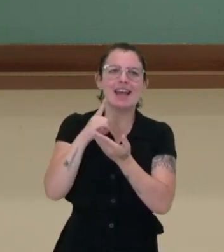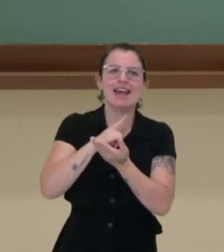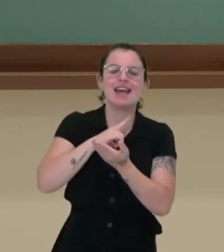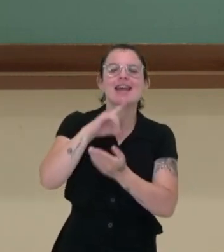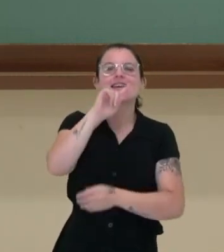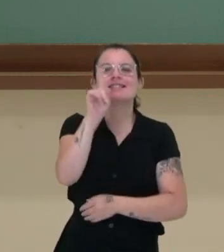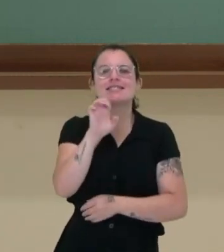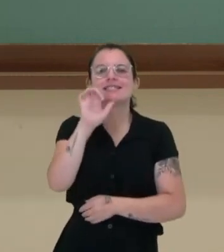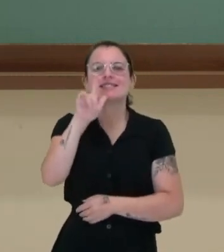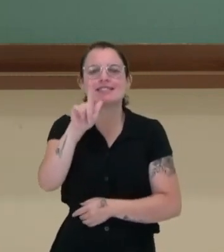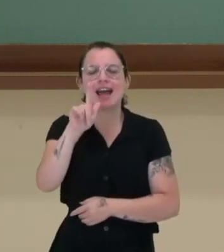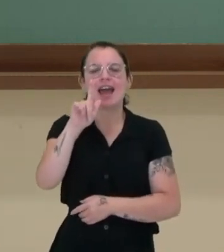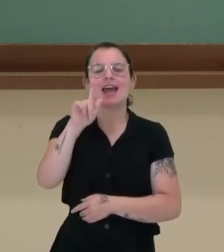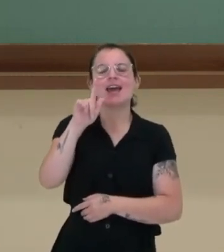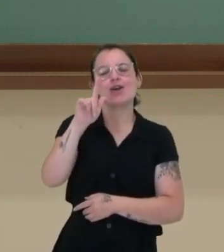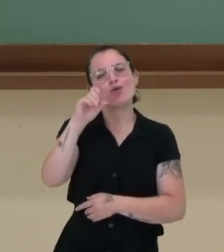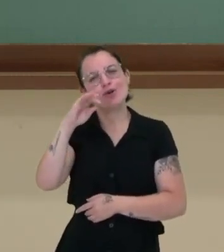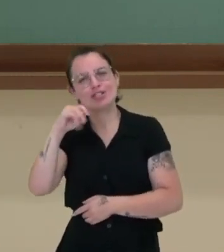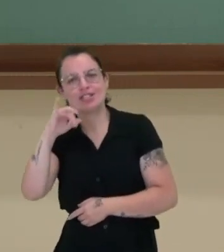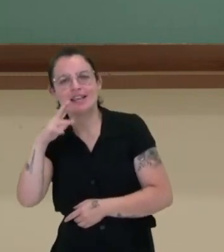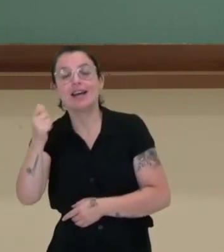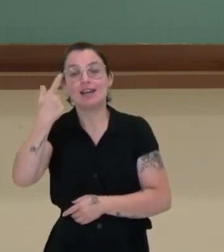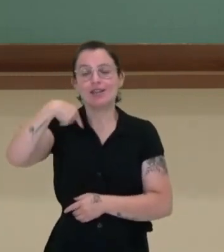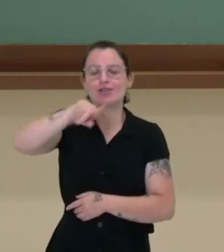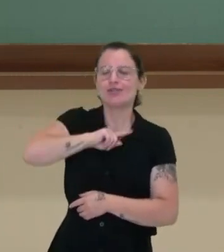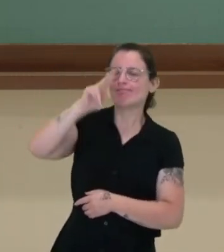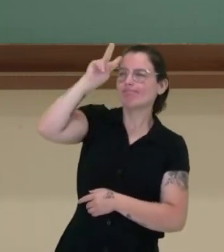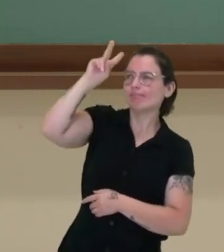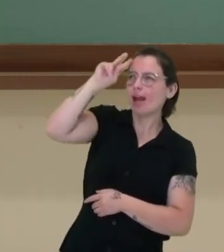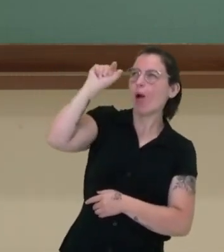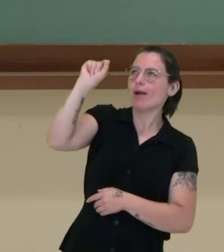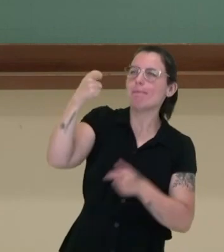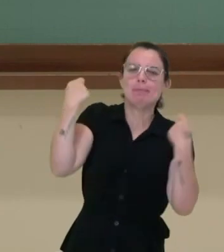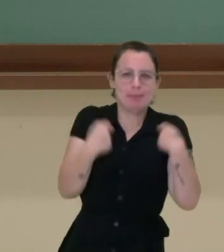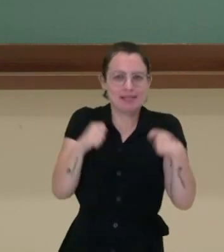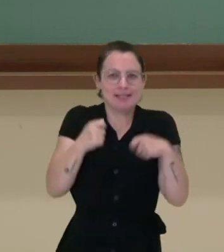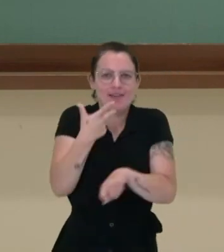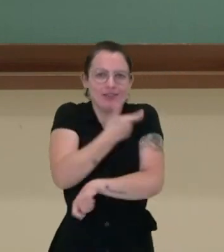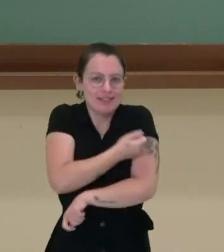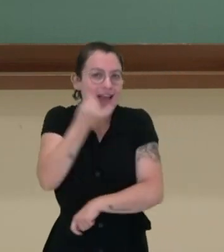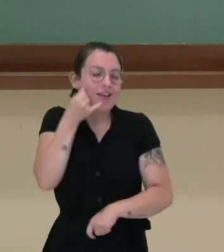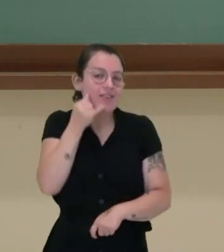nos lembrar que nós devemos nos vacinar para nos proteger de